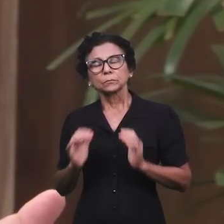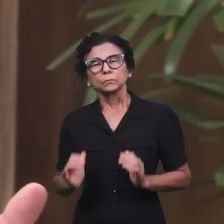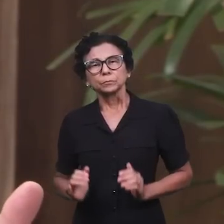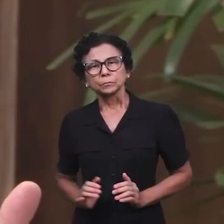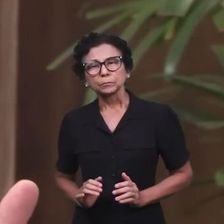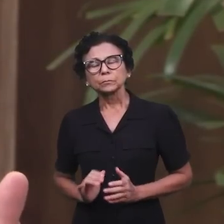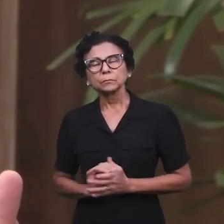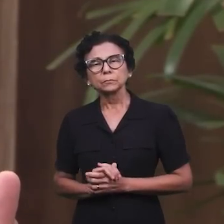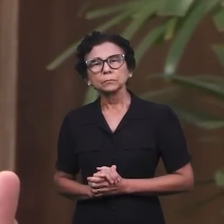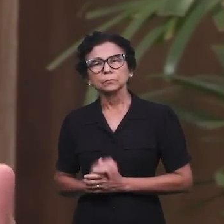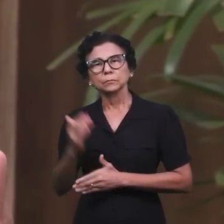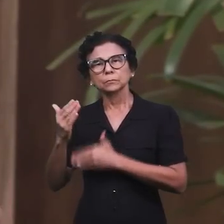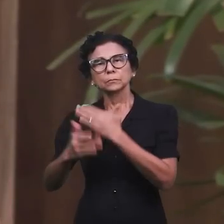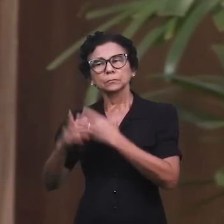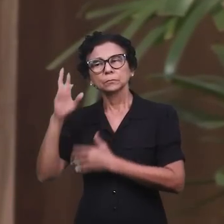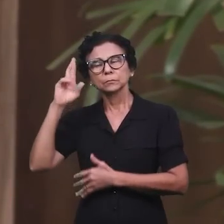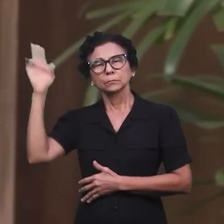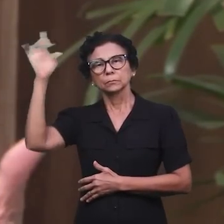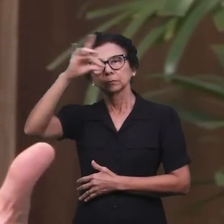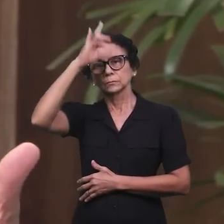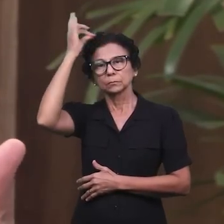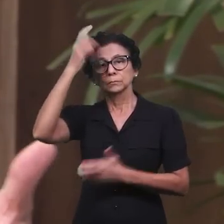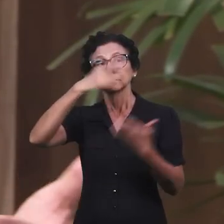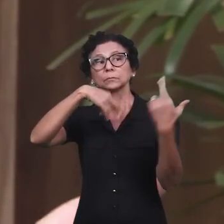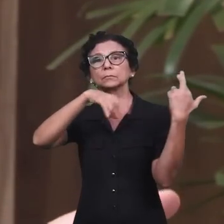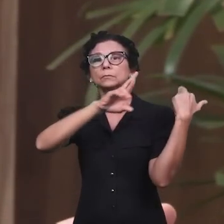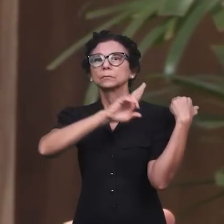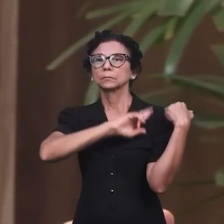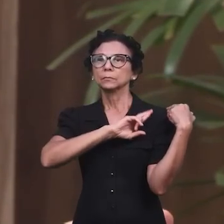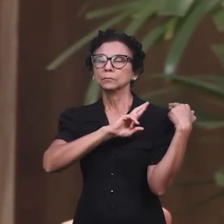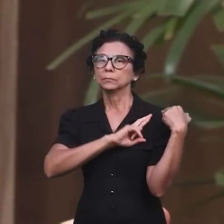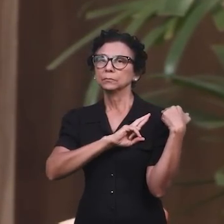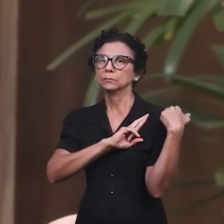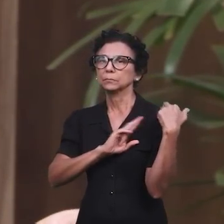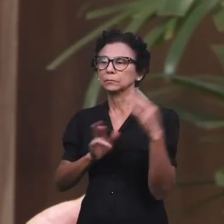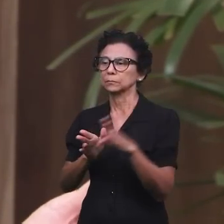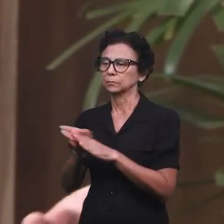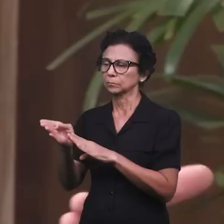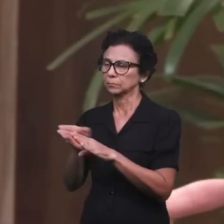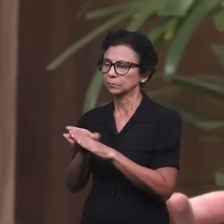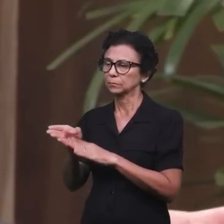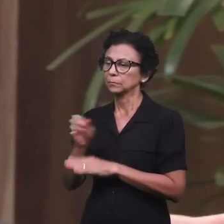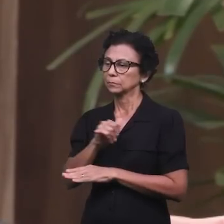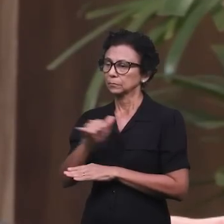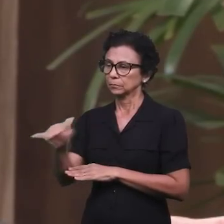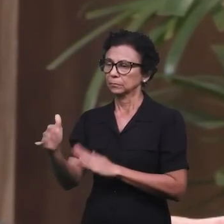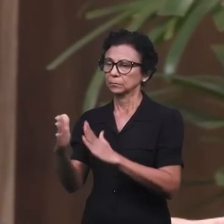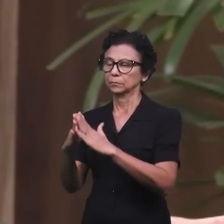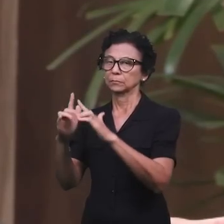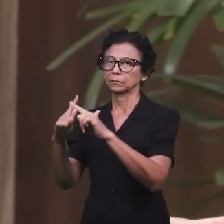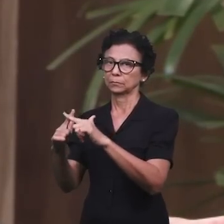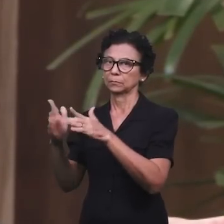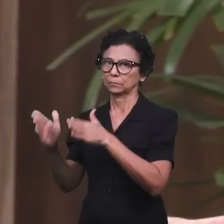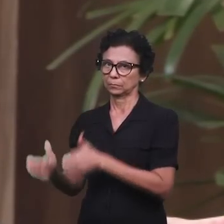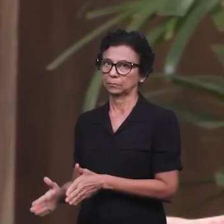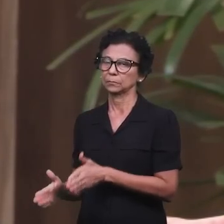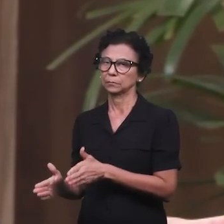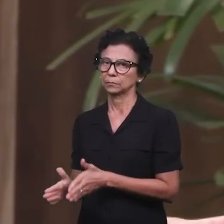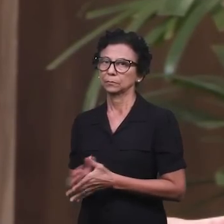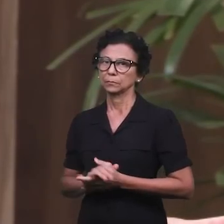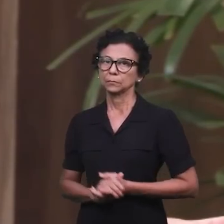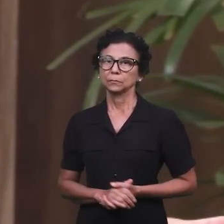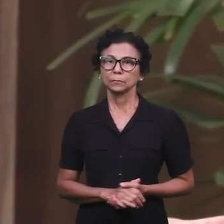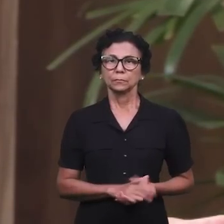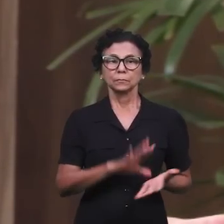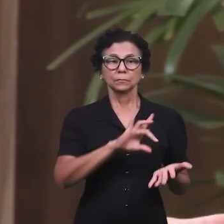Senhor. O Espírito Santo é ele que tem a responsabilidade de conduzir a igreja de Cristo. E esta heresia, ela era exatamente no